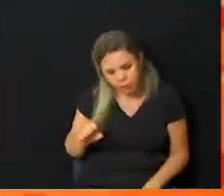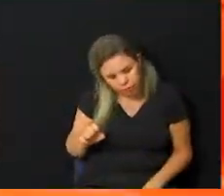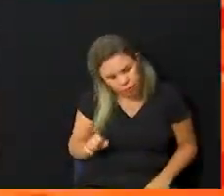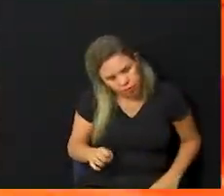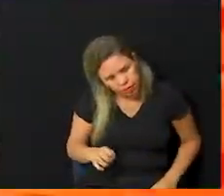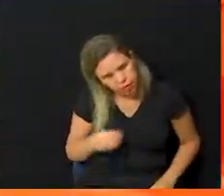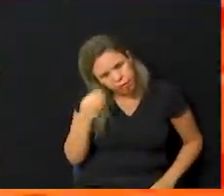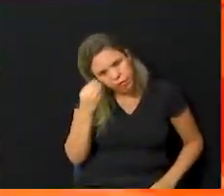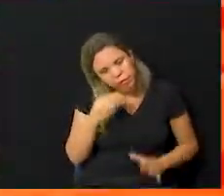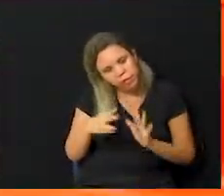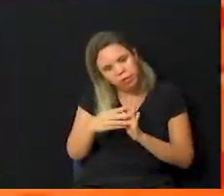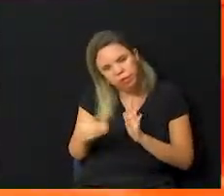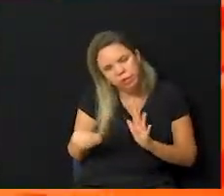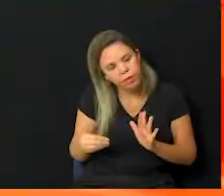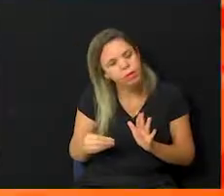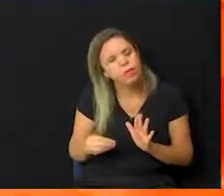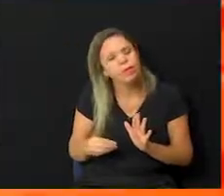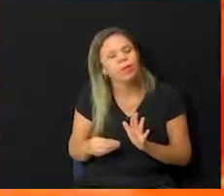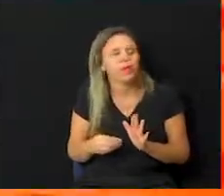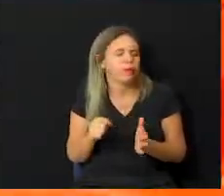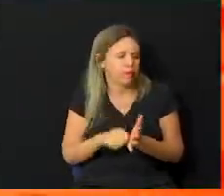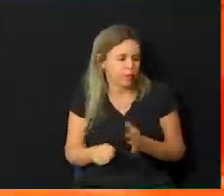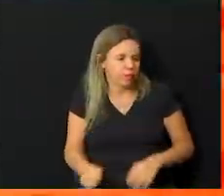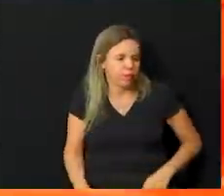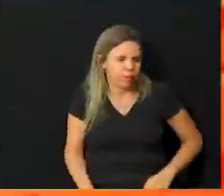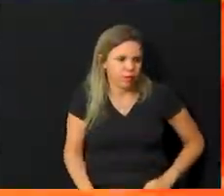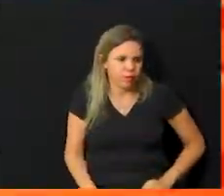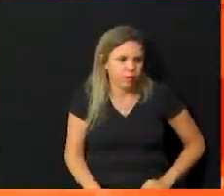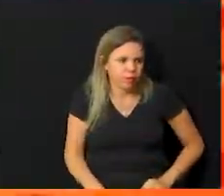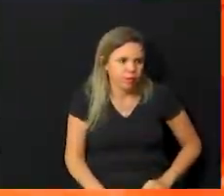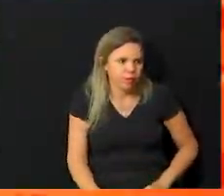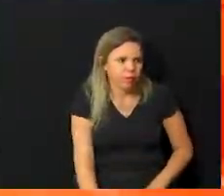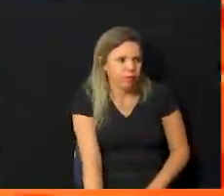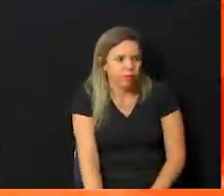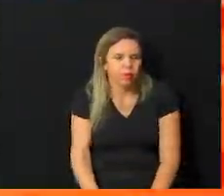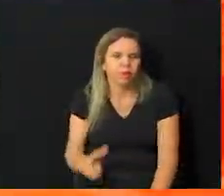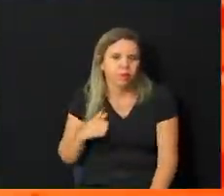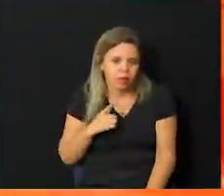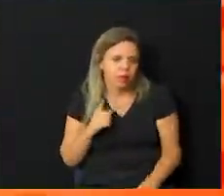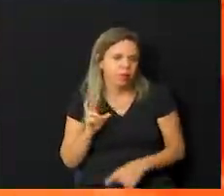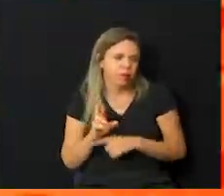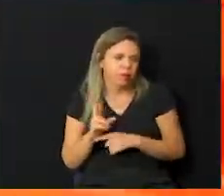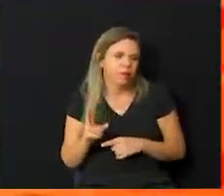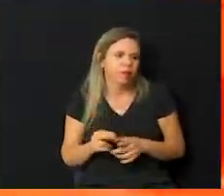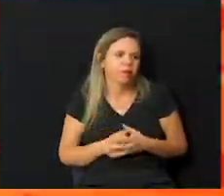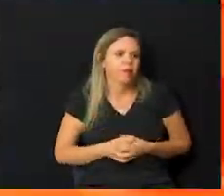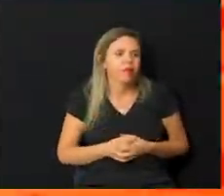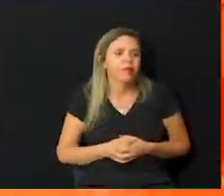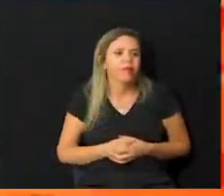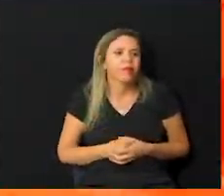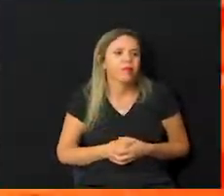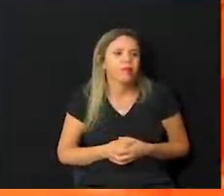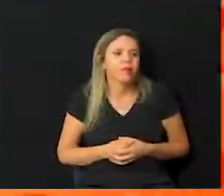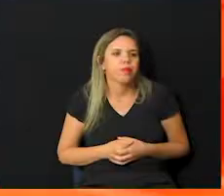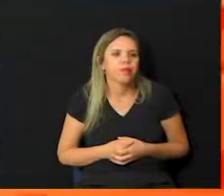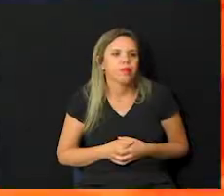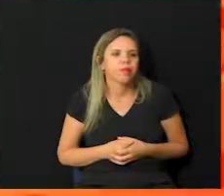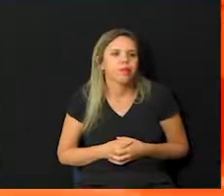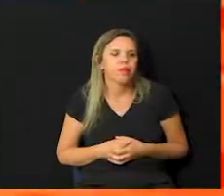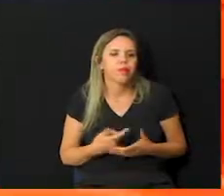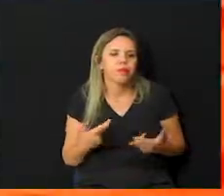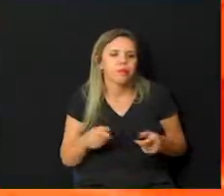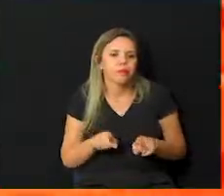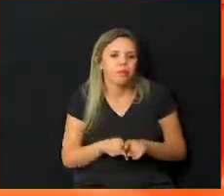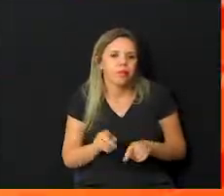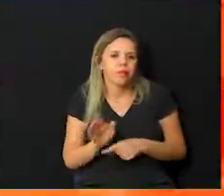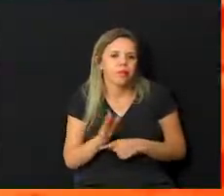que eu inspirei no anime para escrever o livro. Também tem referências de Azul, a Cor Mais Quente, o HQ, porque